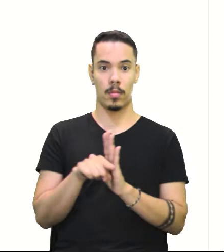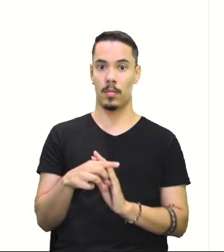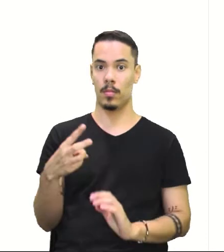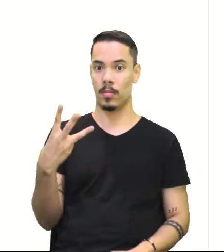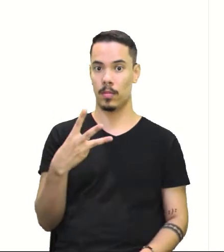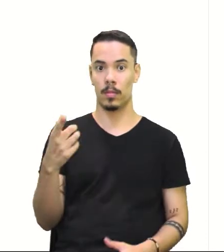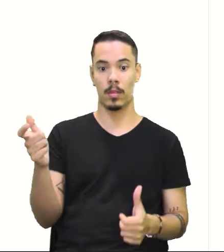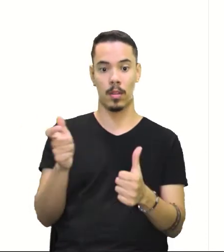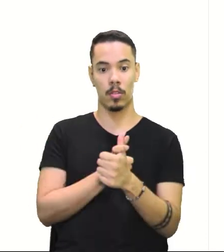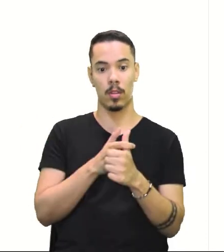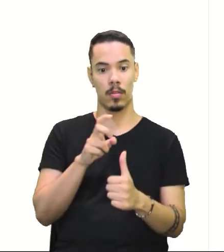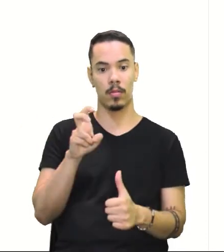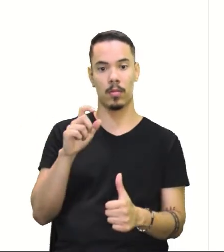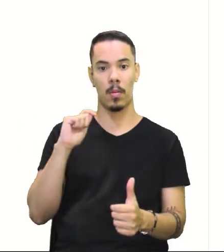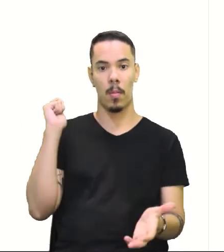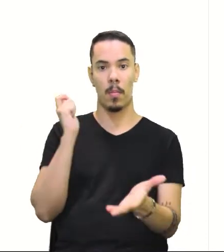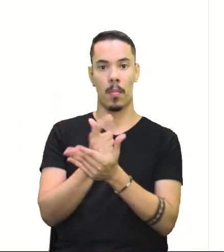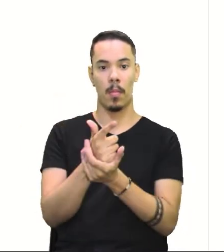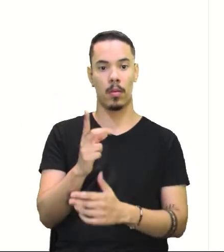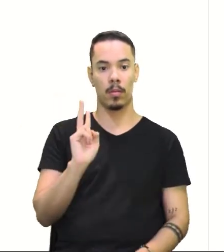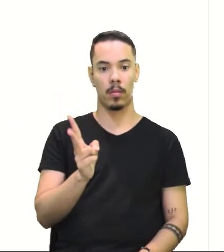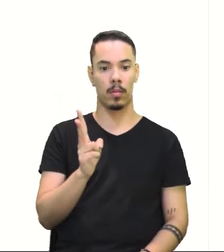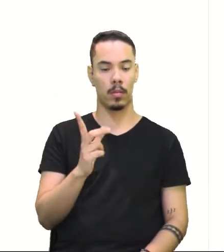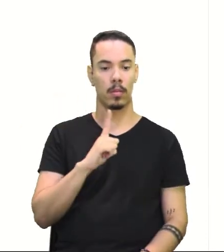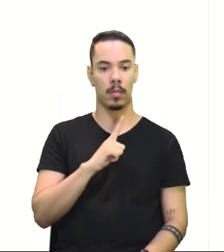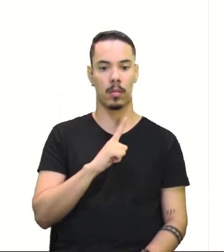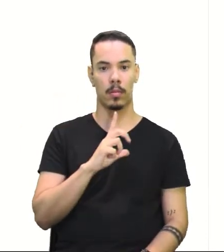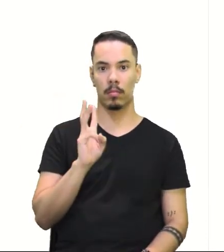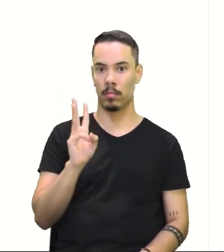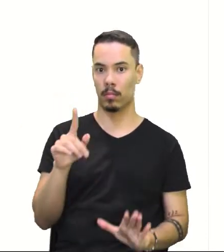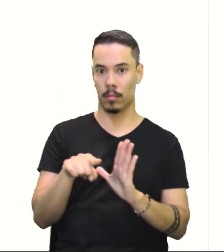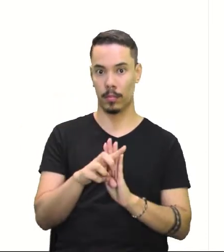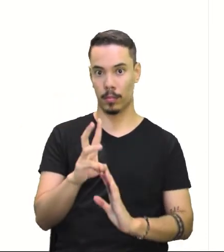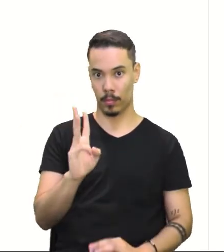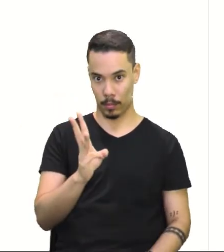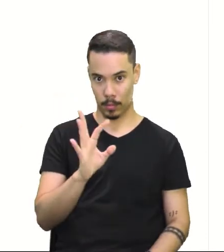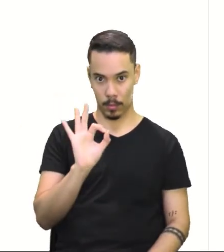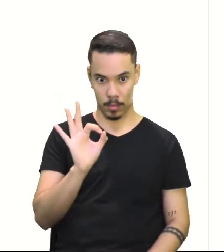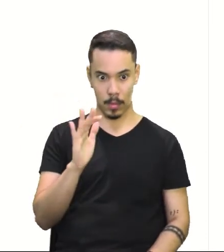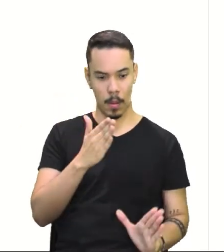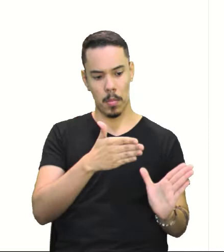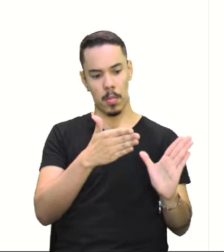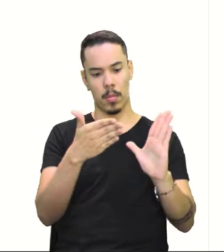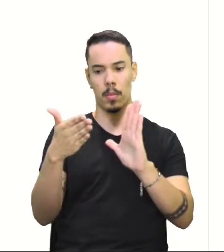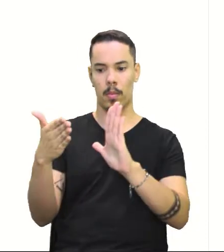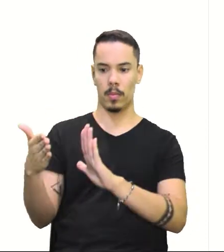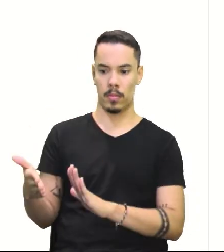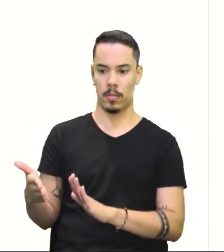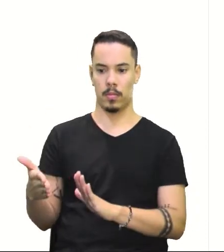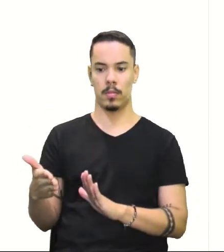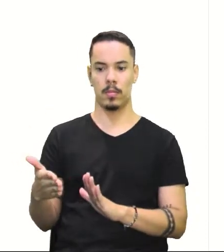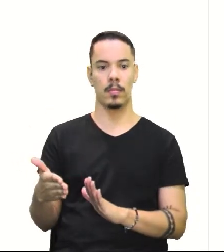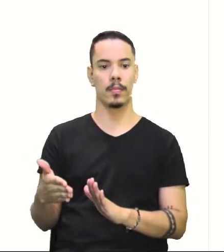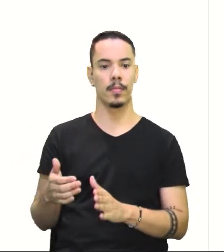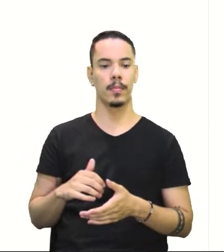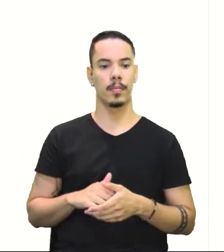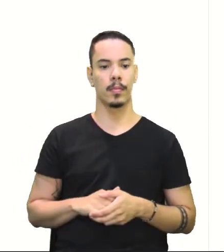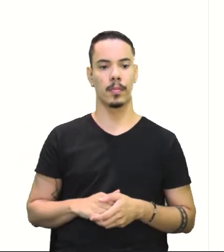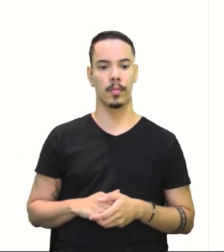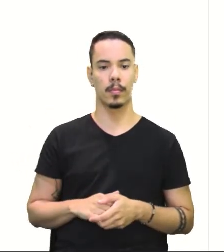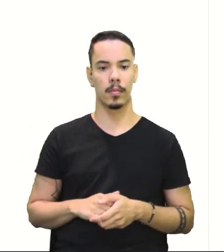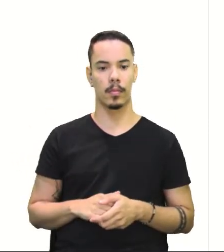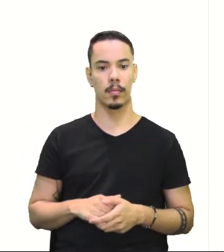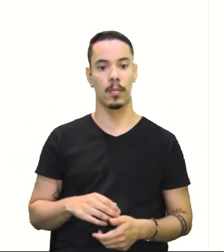devo 5, só tenho 2 para pagar, Vai ficar devendo devo 3. 3. Entendeu? Esse processo que a gente está construindo. Menos 3 vezes